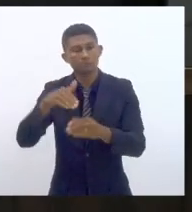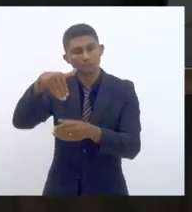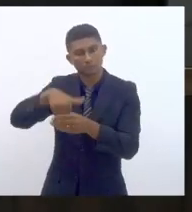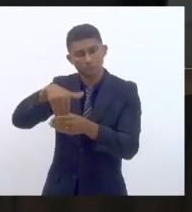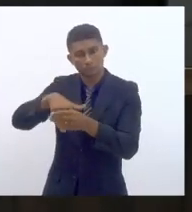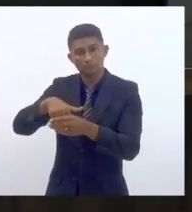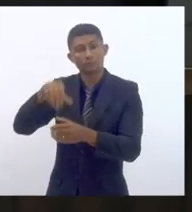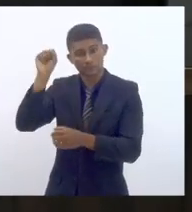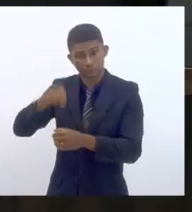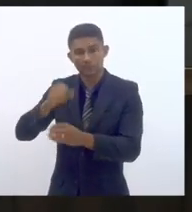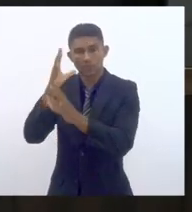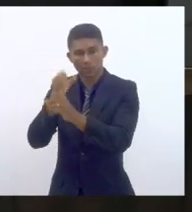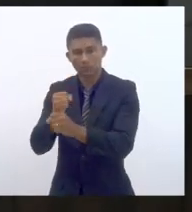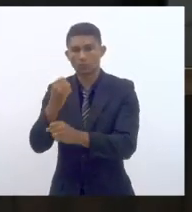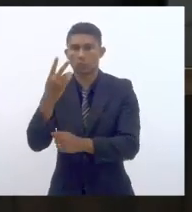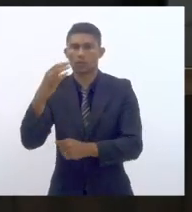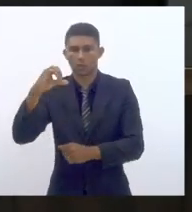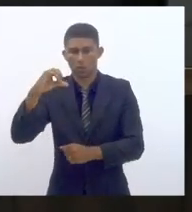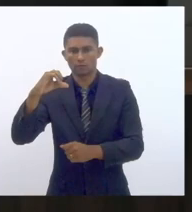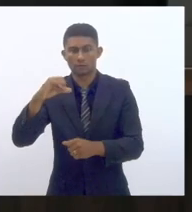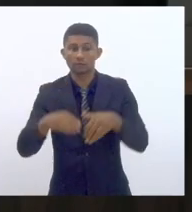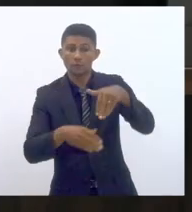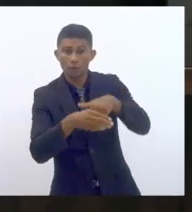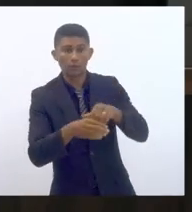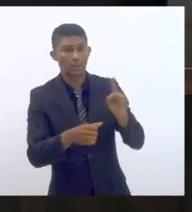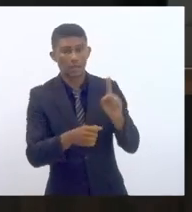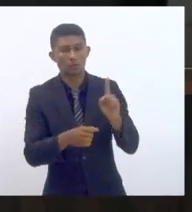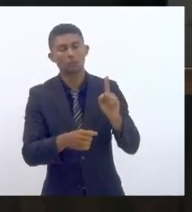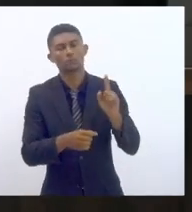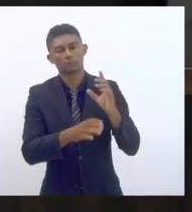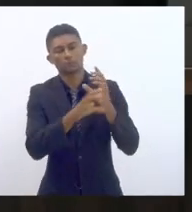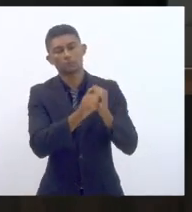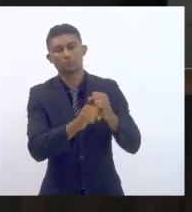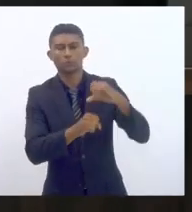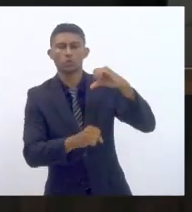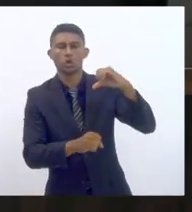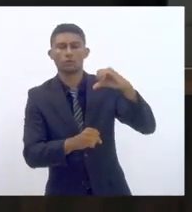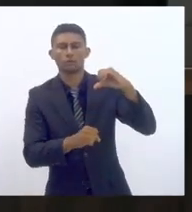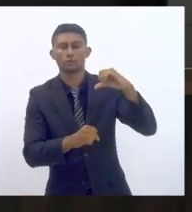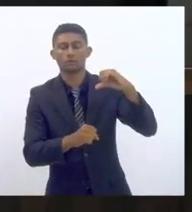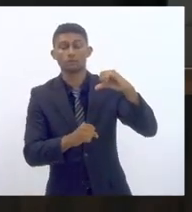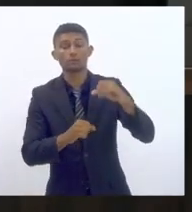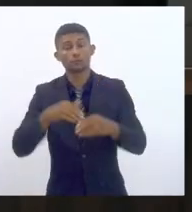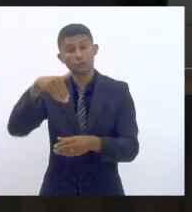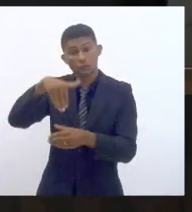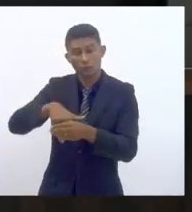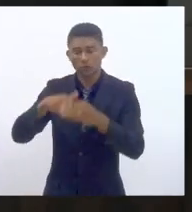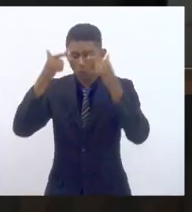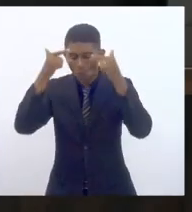sim, 9 nãos e 2 abstenções. O candidato foi